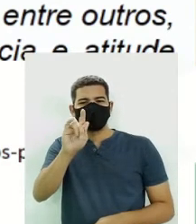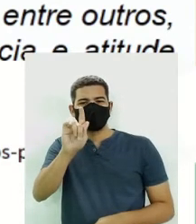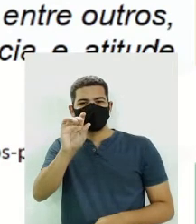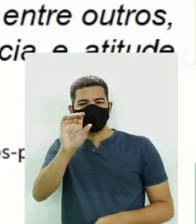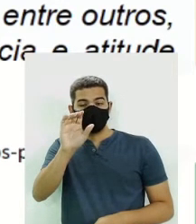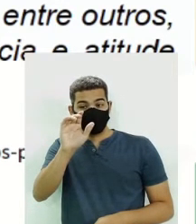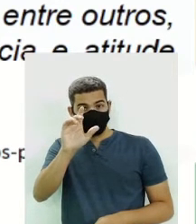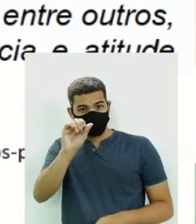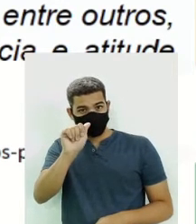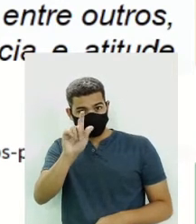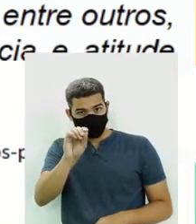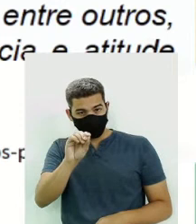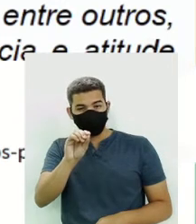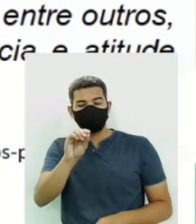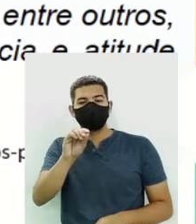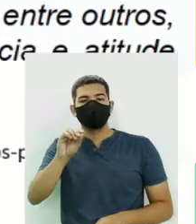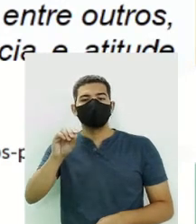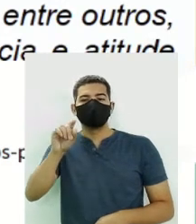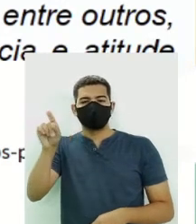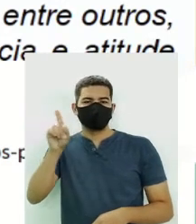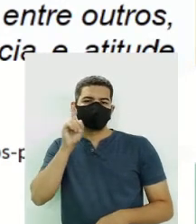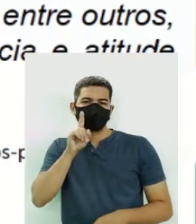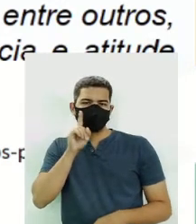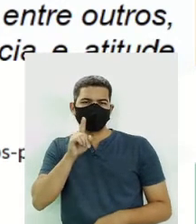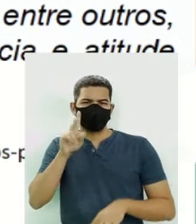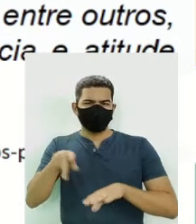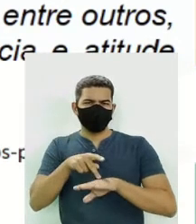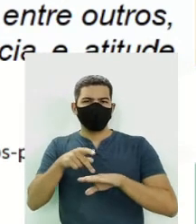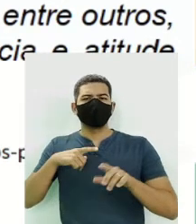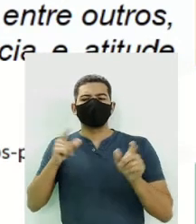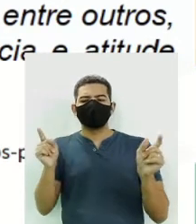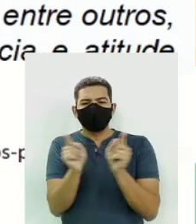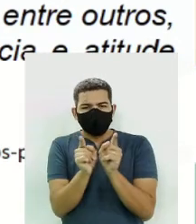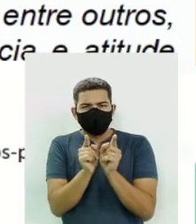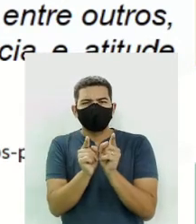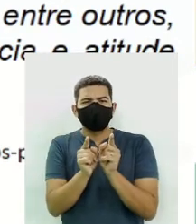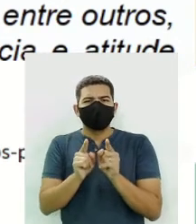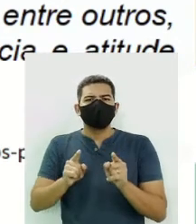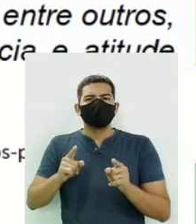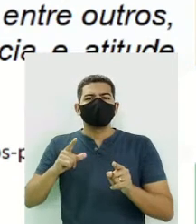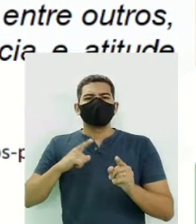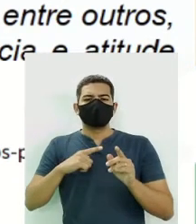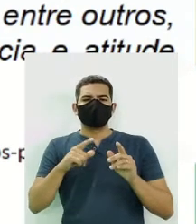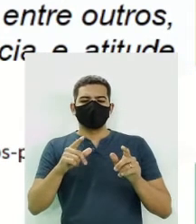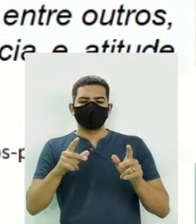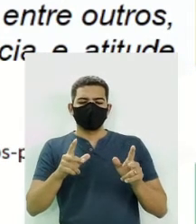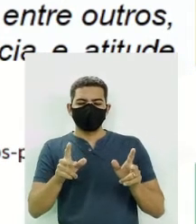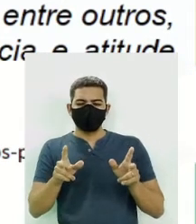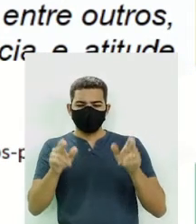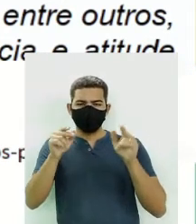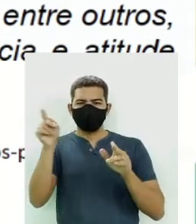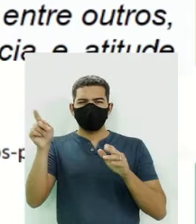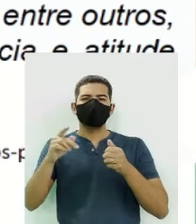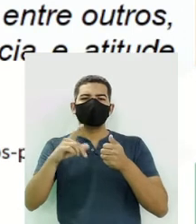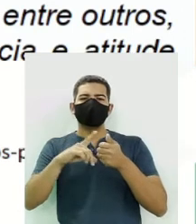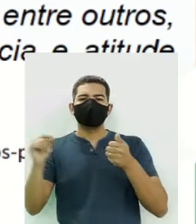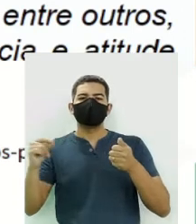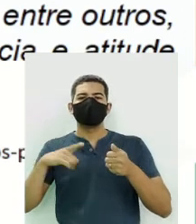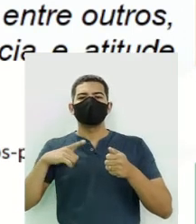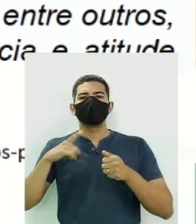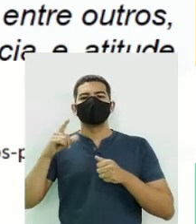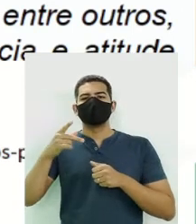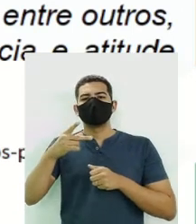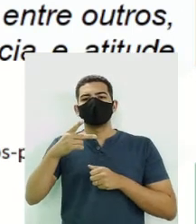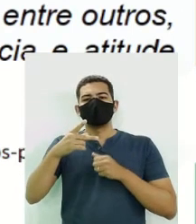1984. Eu trouxe para vocês um trechinho aqui, retirado de um artigo, que fala exatamente o que é o